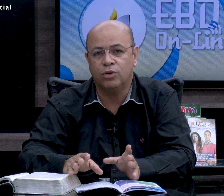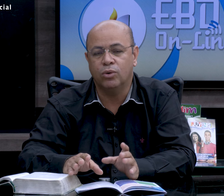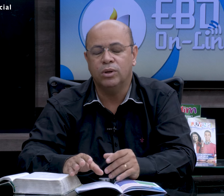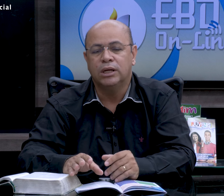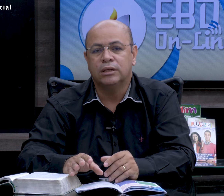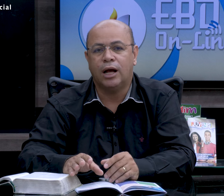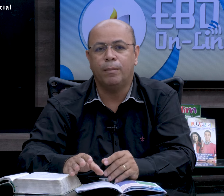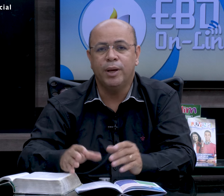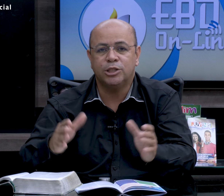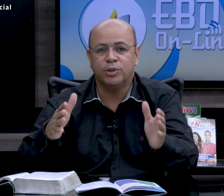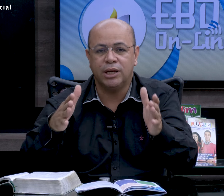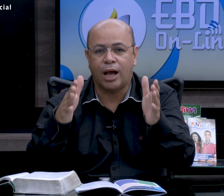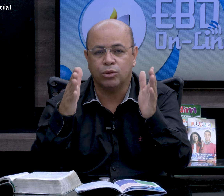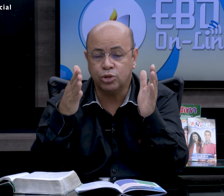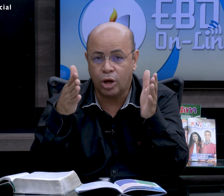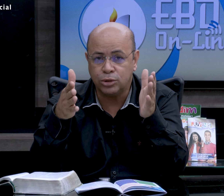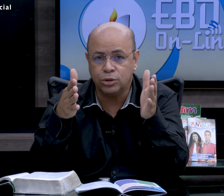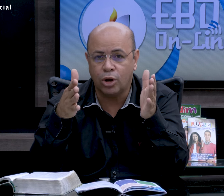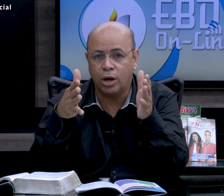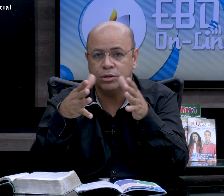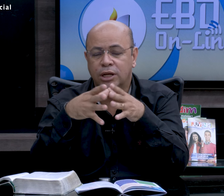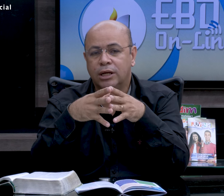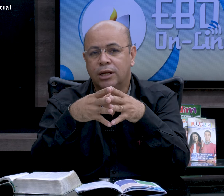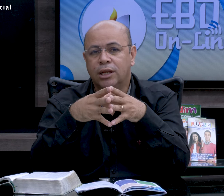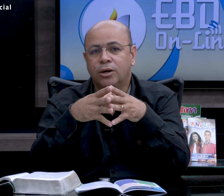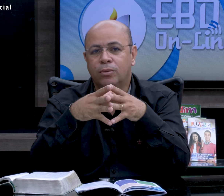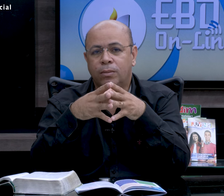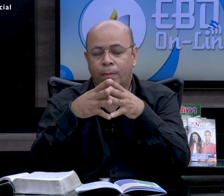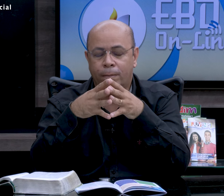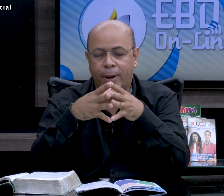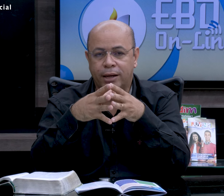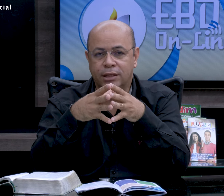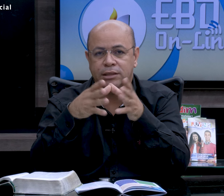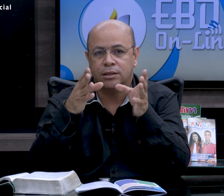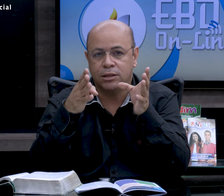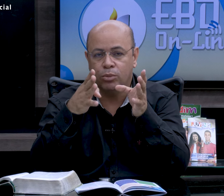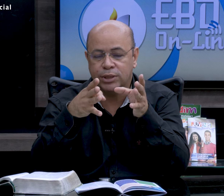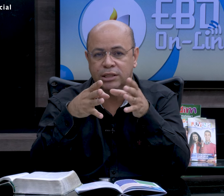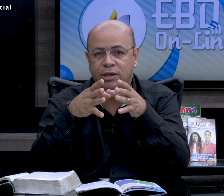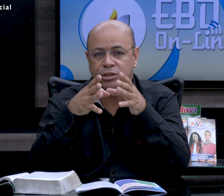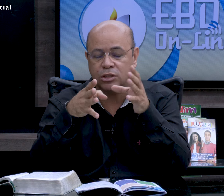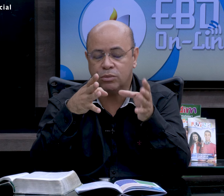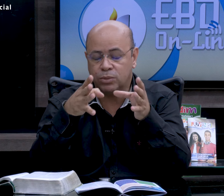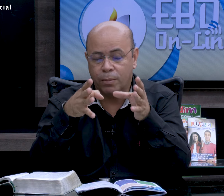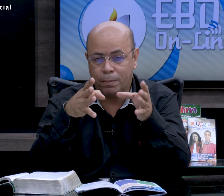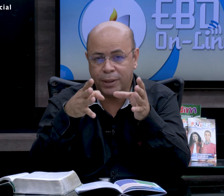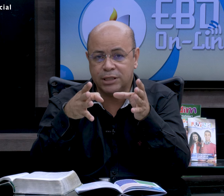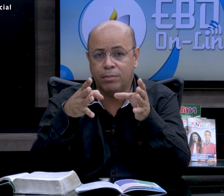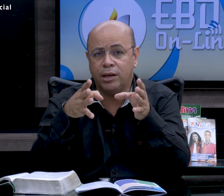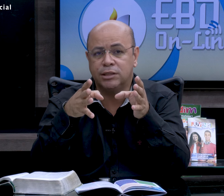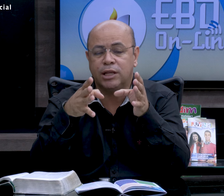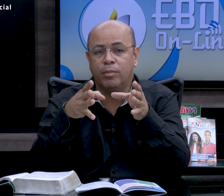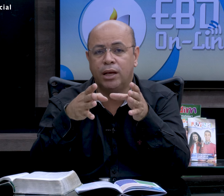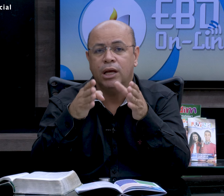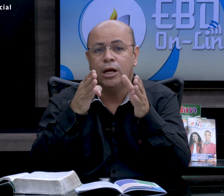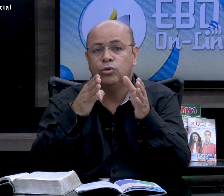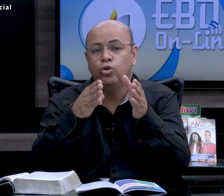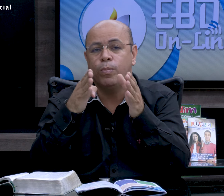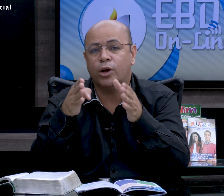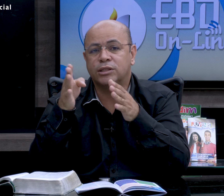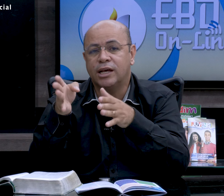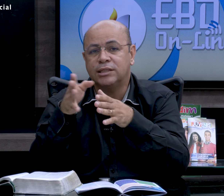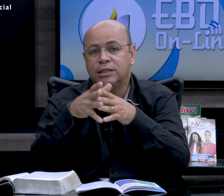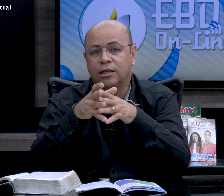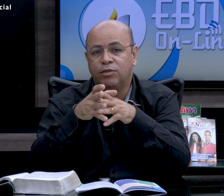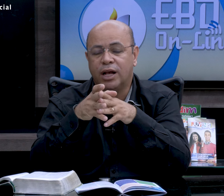então já modificou tá mesmo que aos nossos olhos não pareça então muitas vezes nós vamos perceber isso também